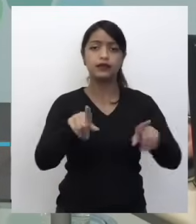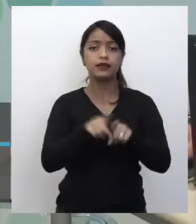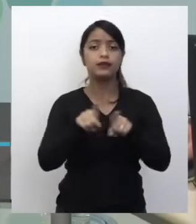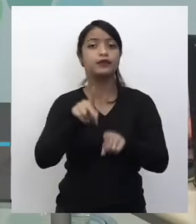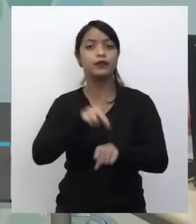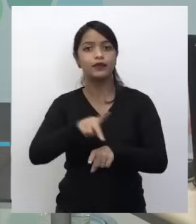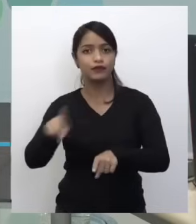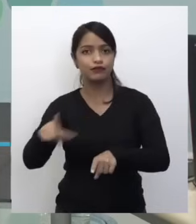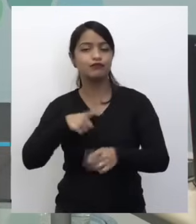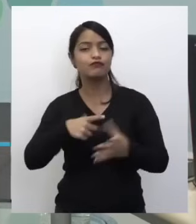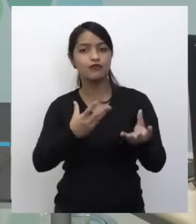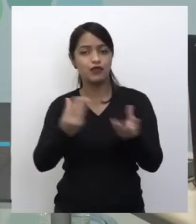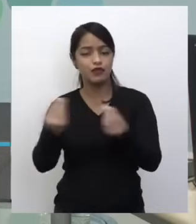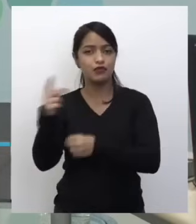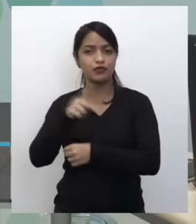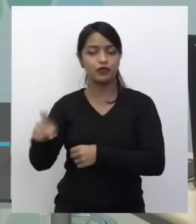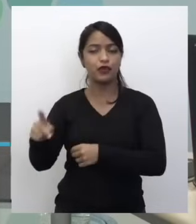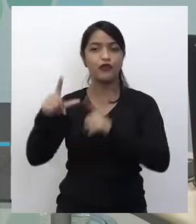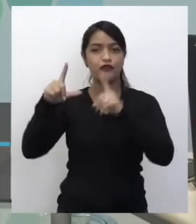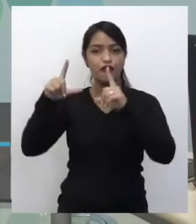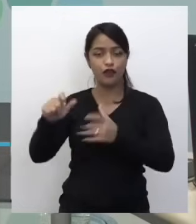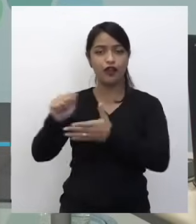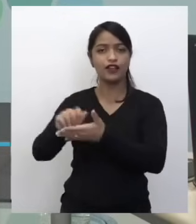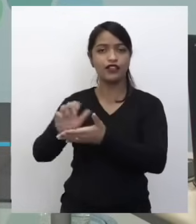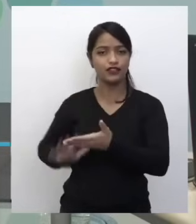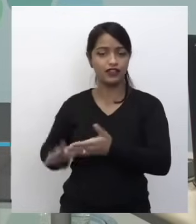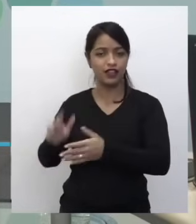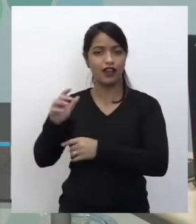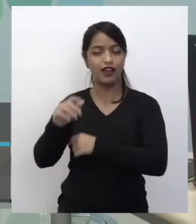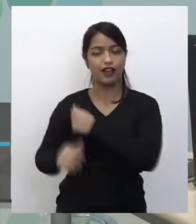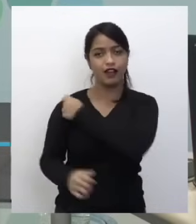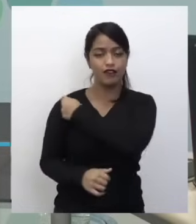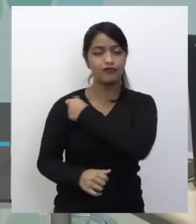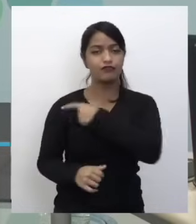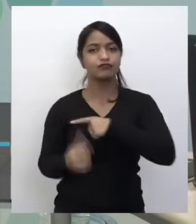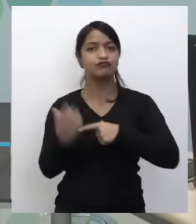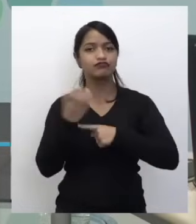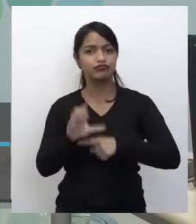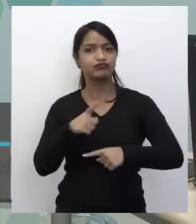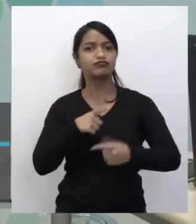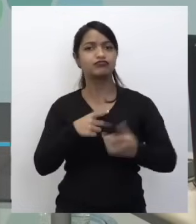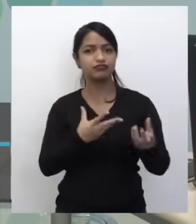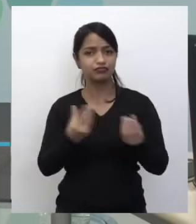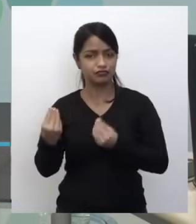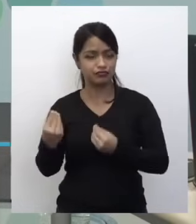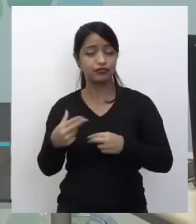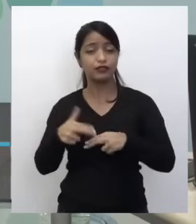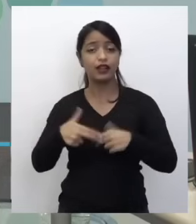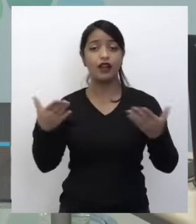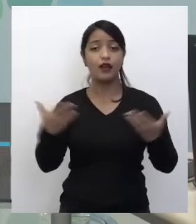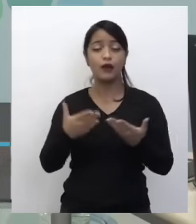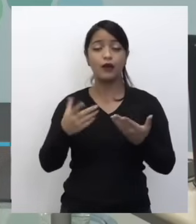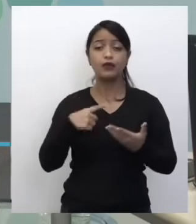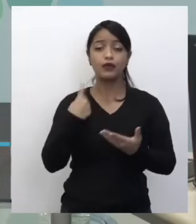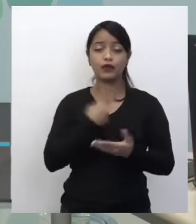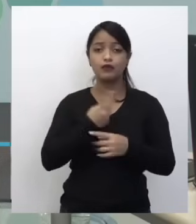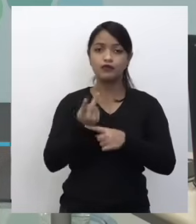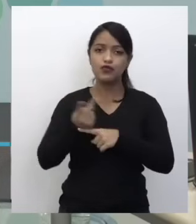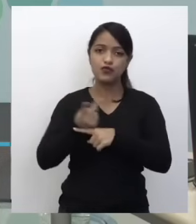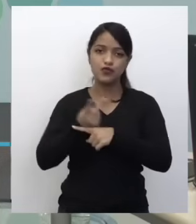fica muito feliz em ver essa movimentação, ainda mais nesse momento de busca ativa nas escolas, né? É sempre importante a gente